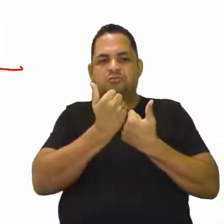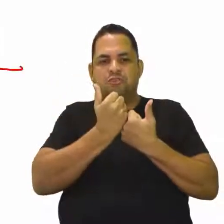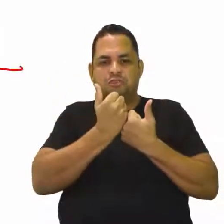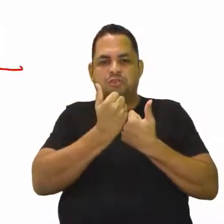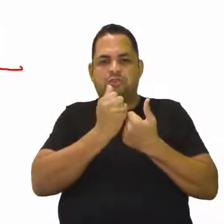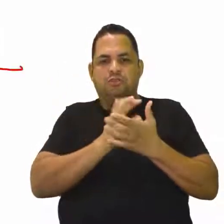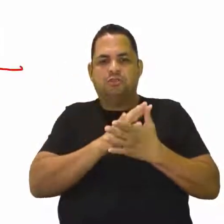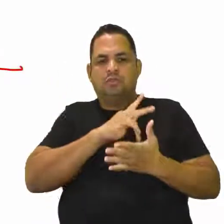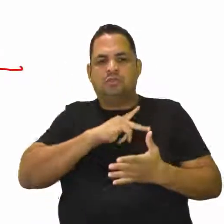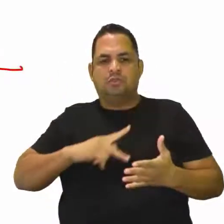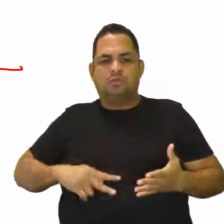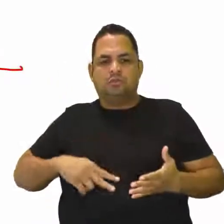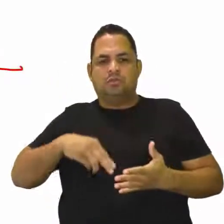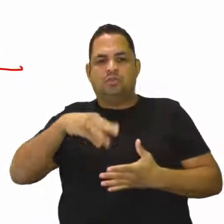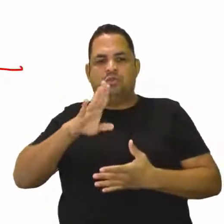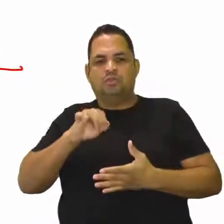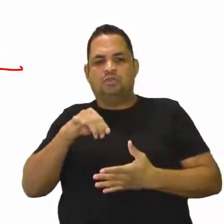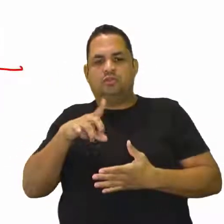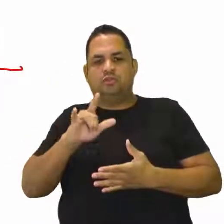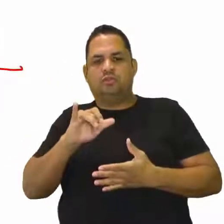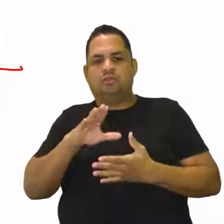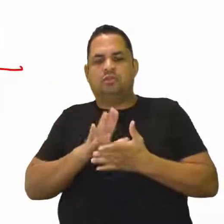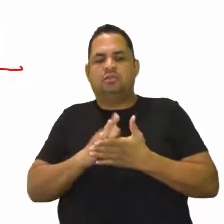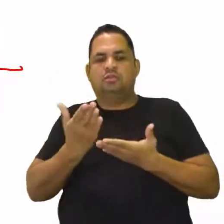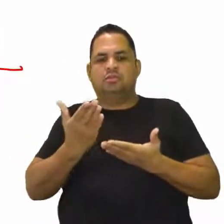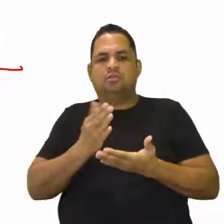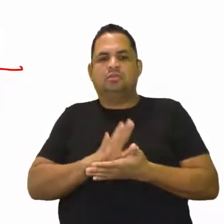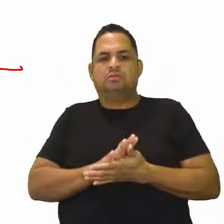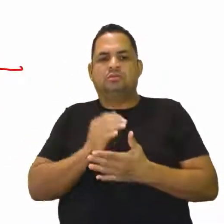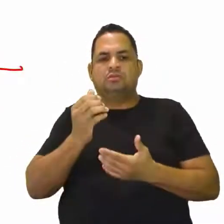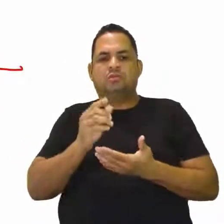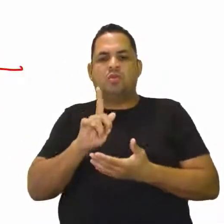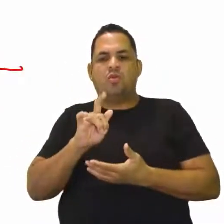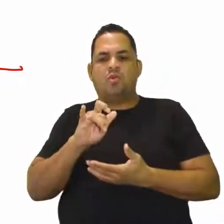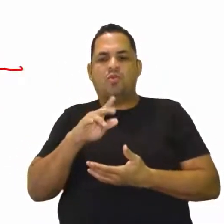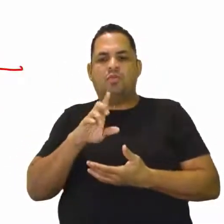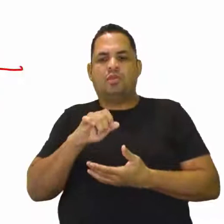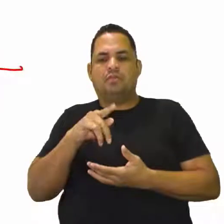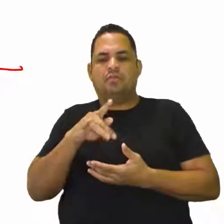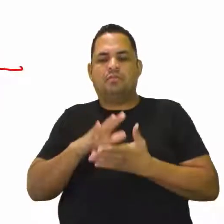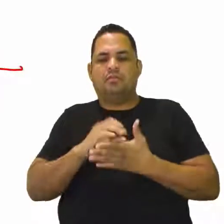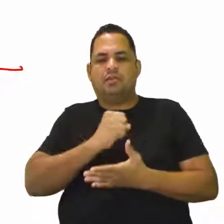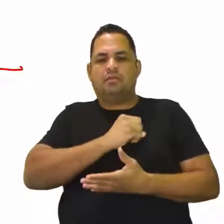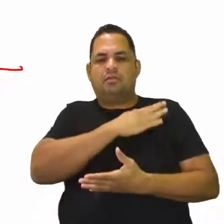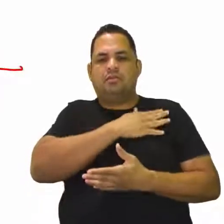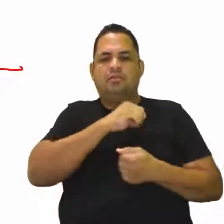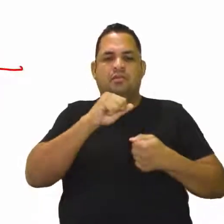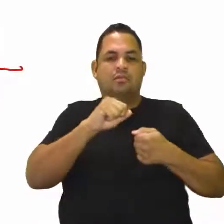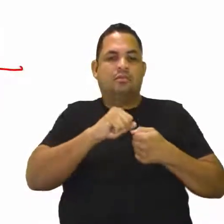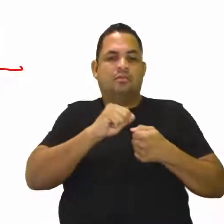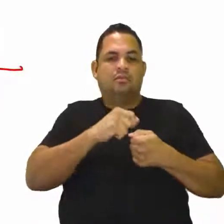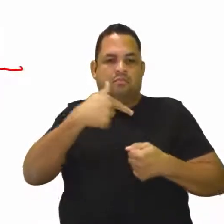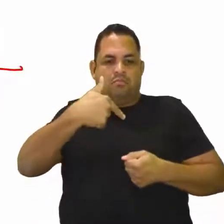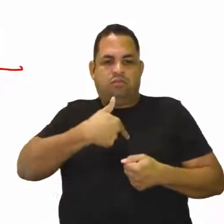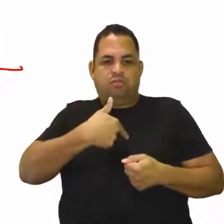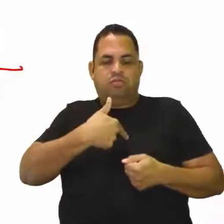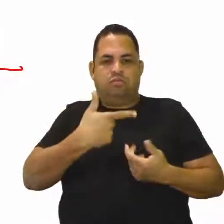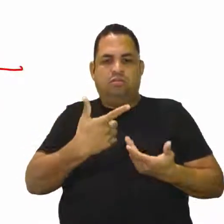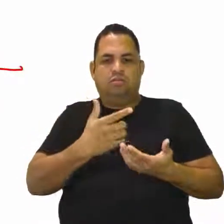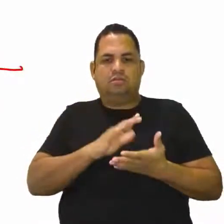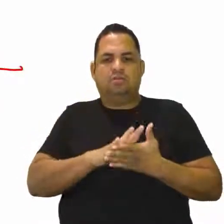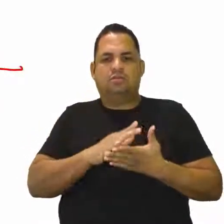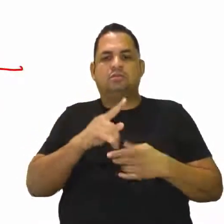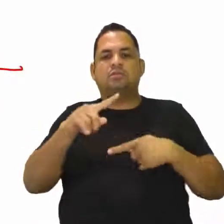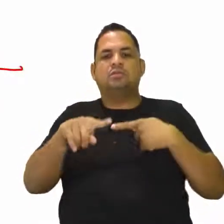de outubro. Então eles tiram o Washington Luiz. É mais um golpe militar, feito por Getúlio Vargas.